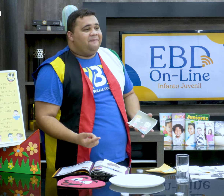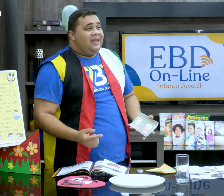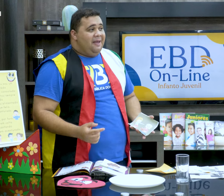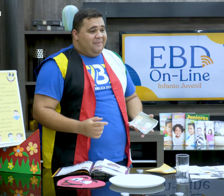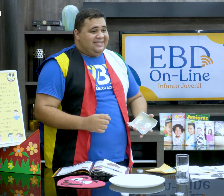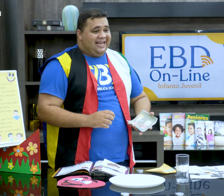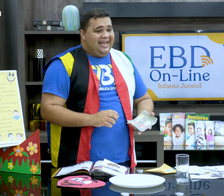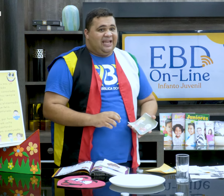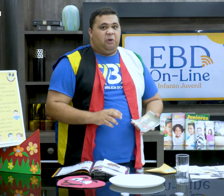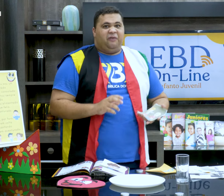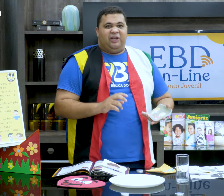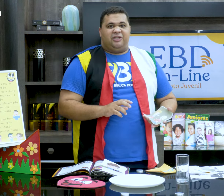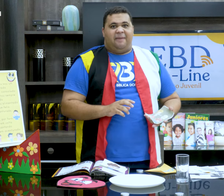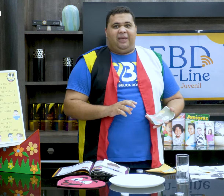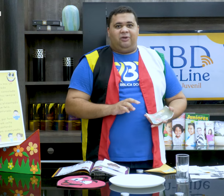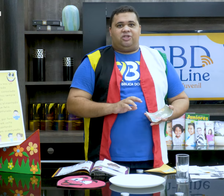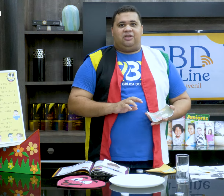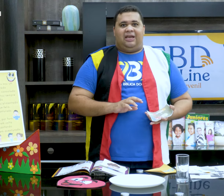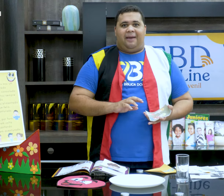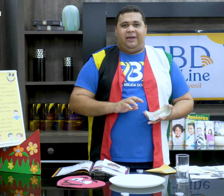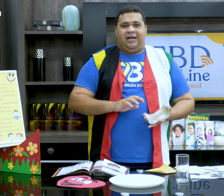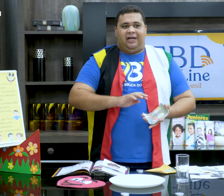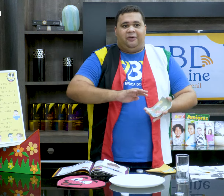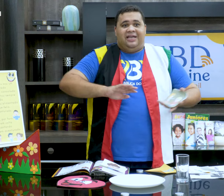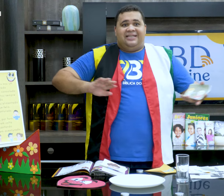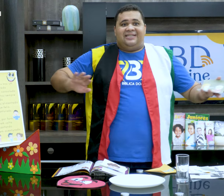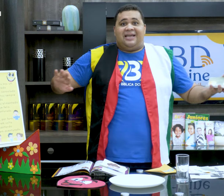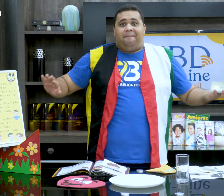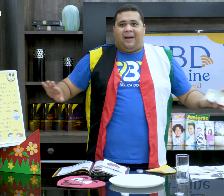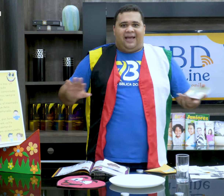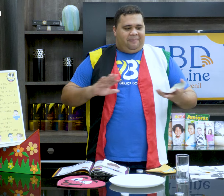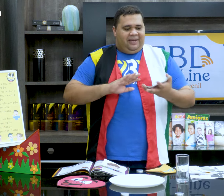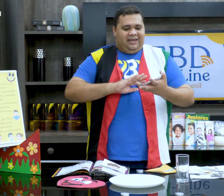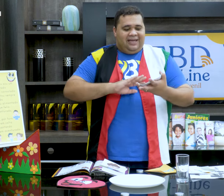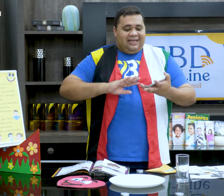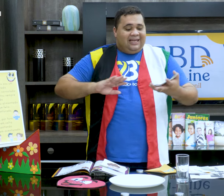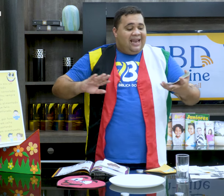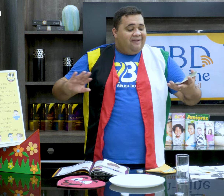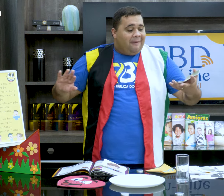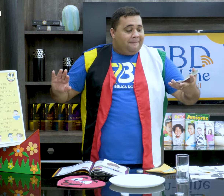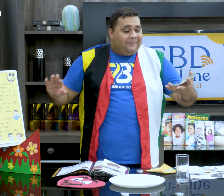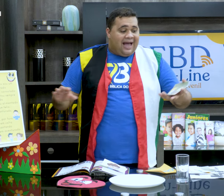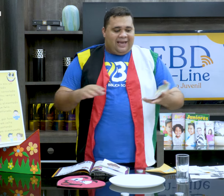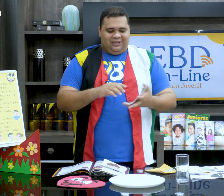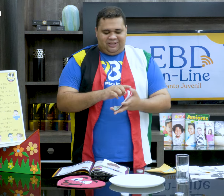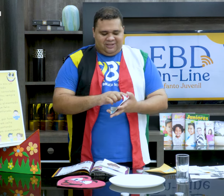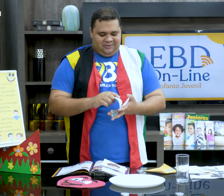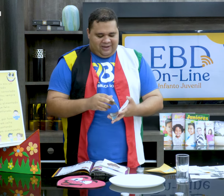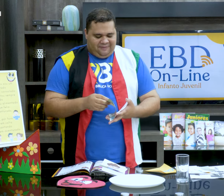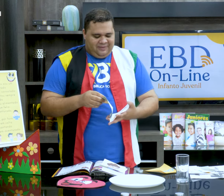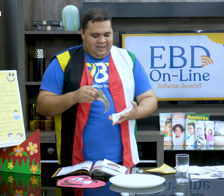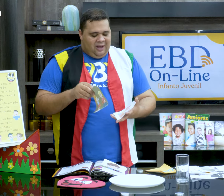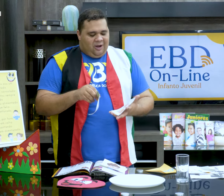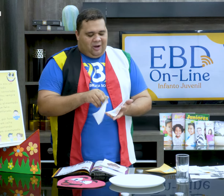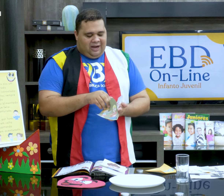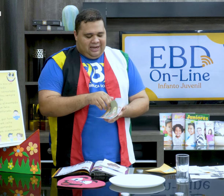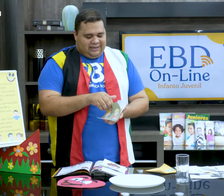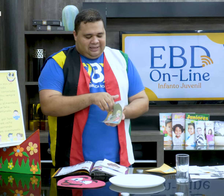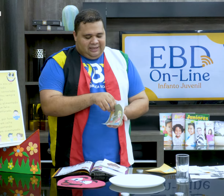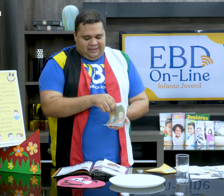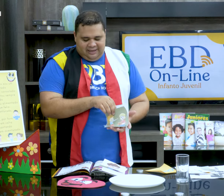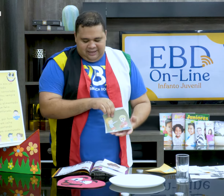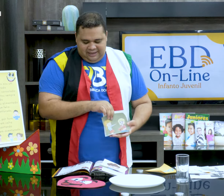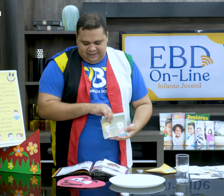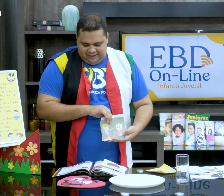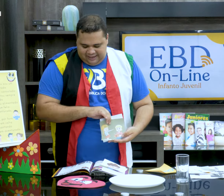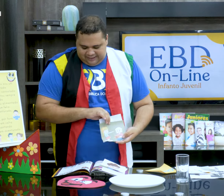amigos mas é aquele que quando vê dois amigos lá brigando separa a briga leva paz não é olha